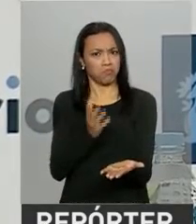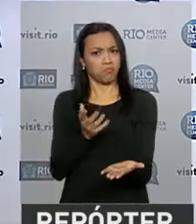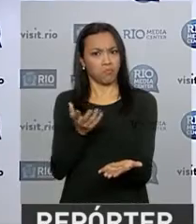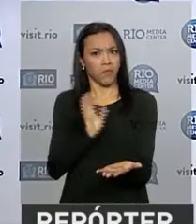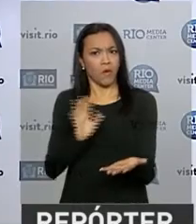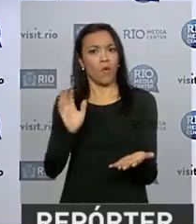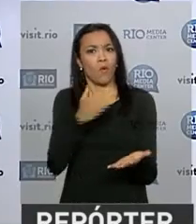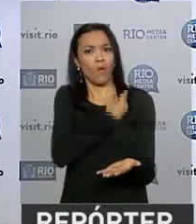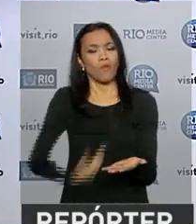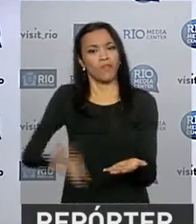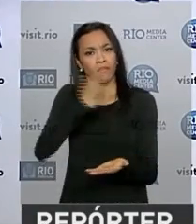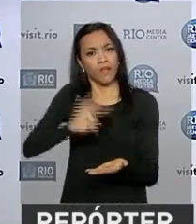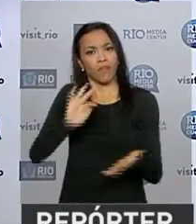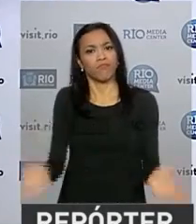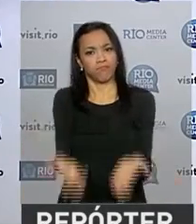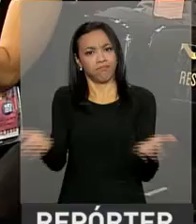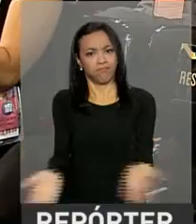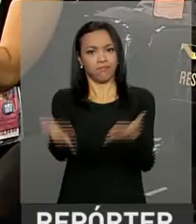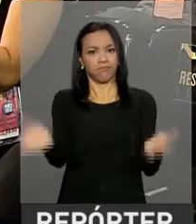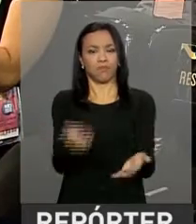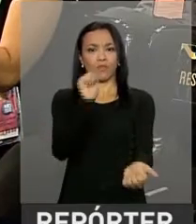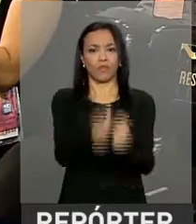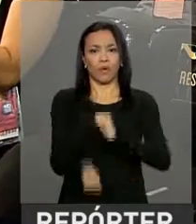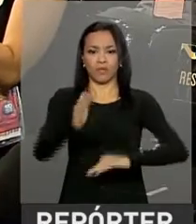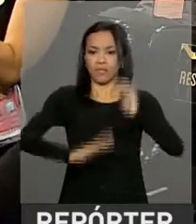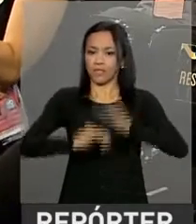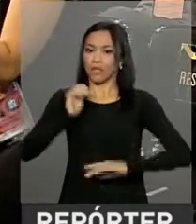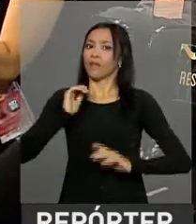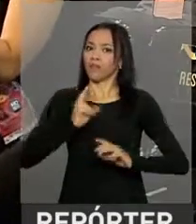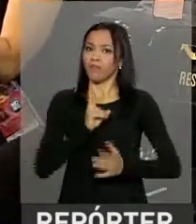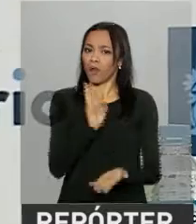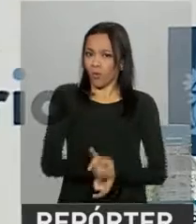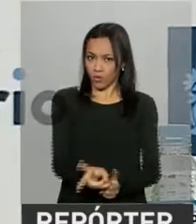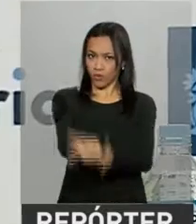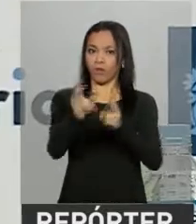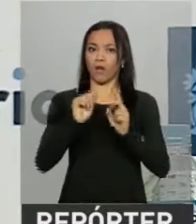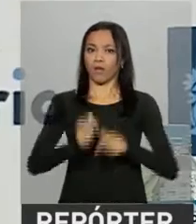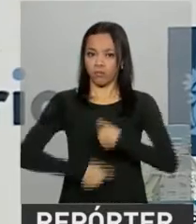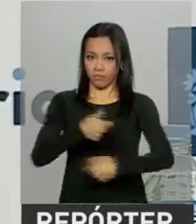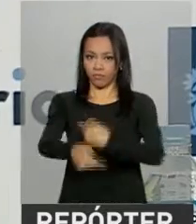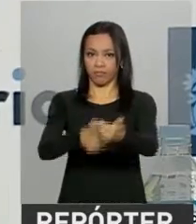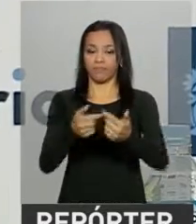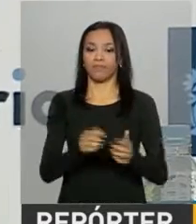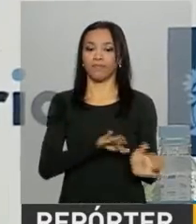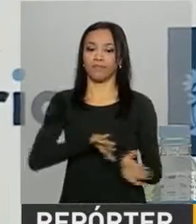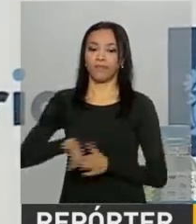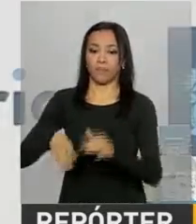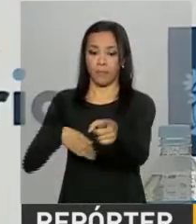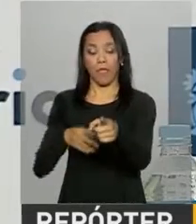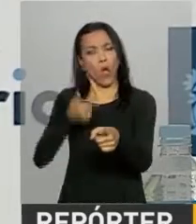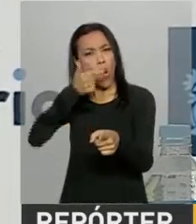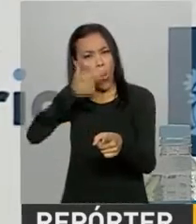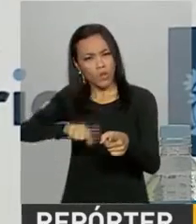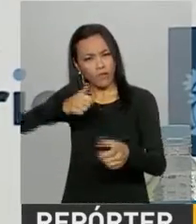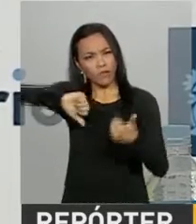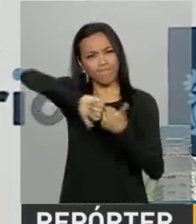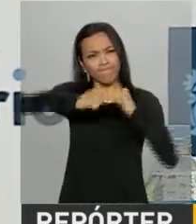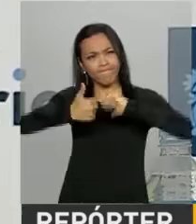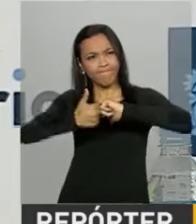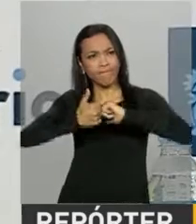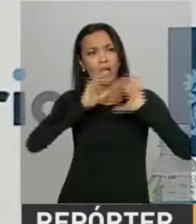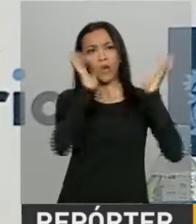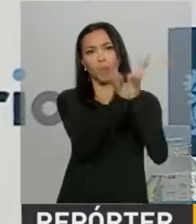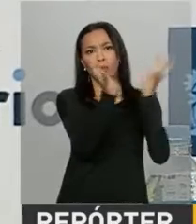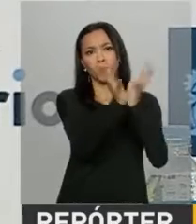governo federal aos atletas. Trabalho que vai ser mantido. Nós vamos agora reavaliar modalidade a